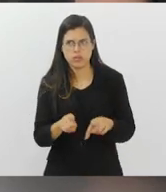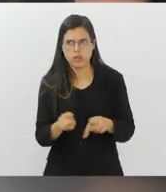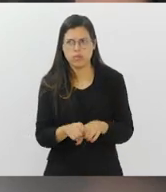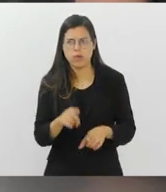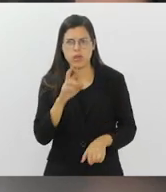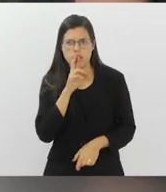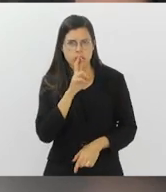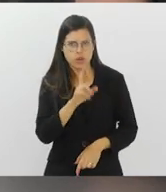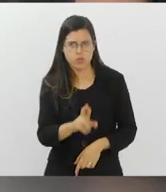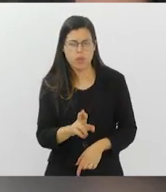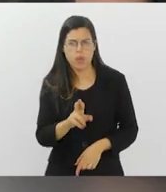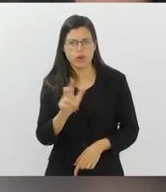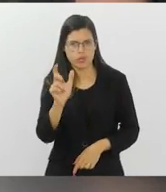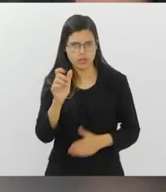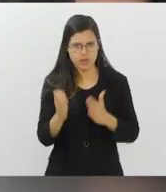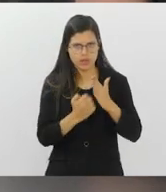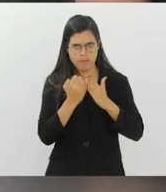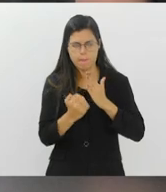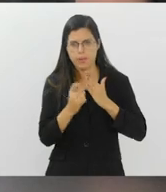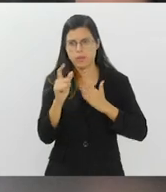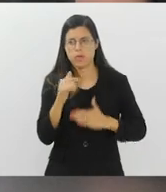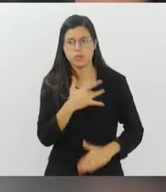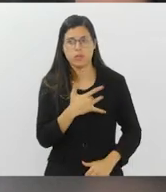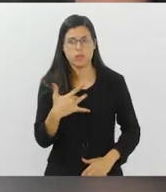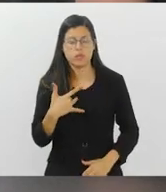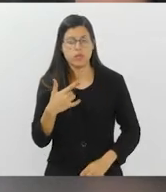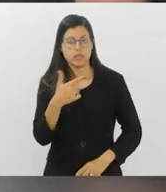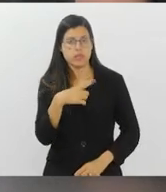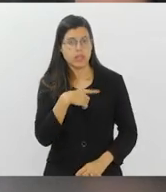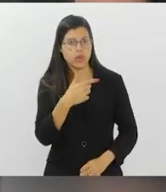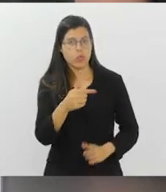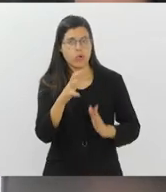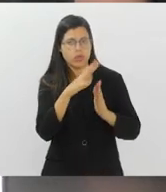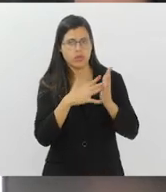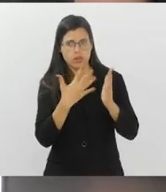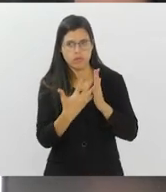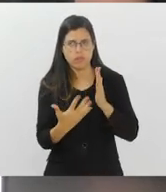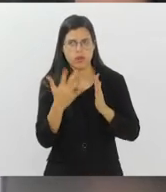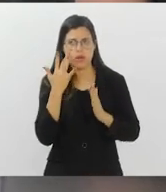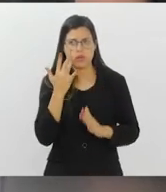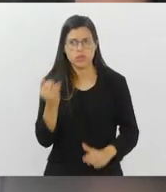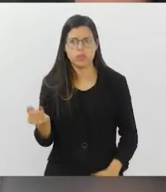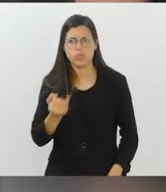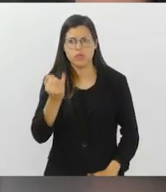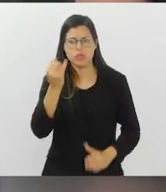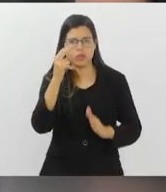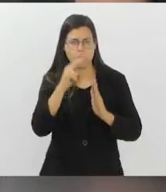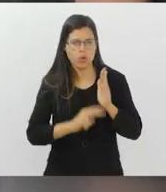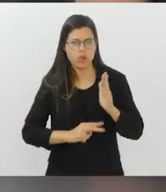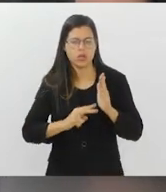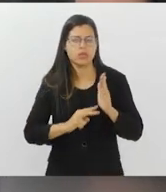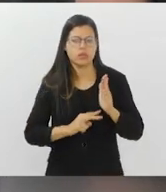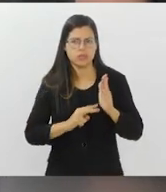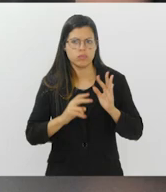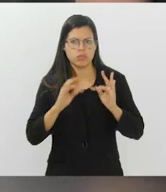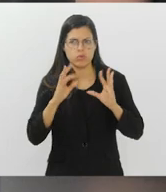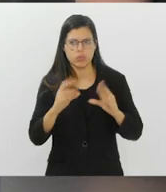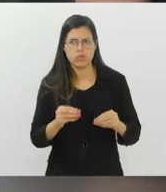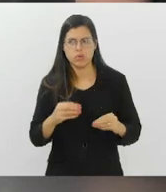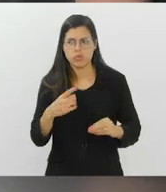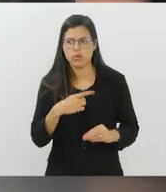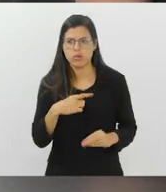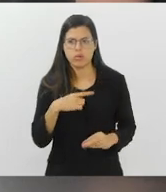operadoras. E tem uma tabela aqui que eu acho importante, eu li esse documento todo, mas tem uma tabela que eu